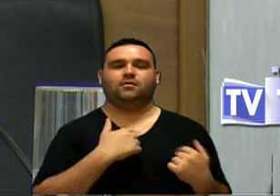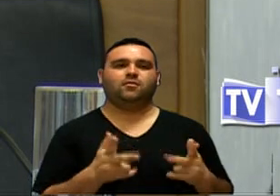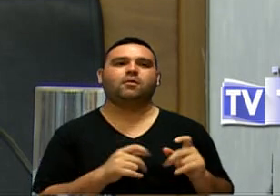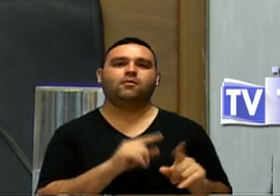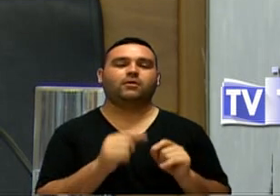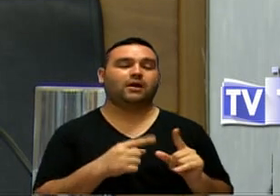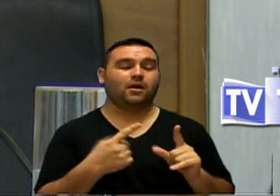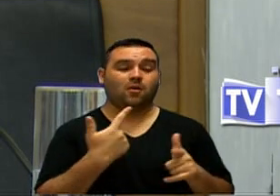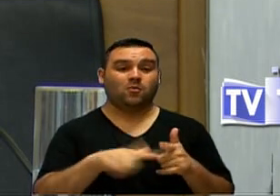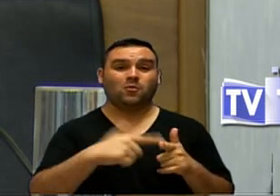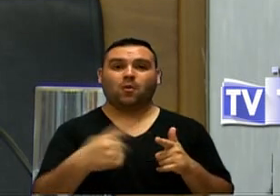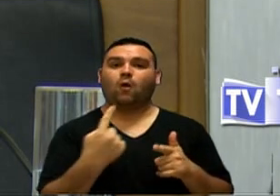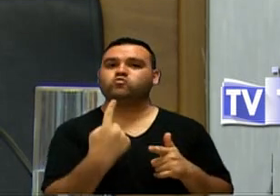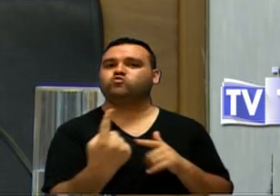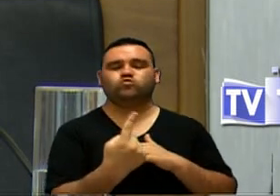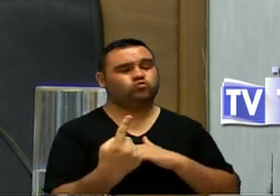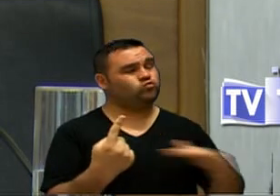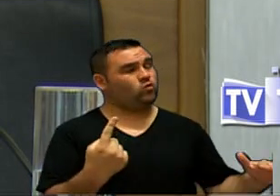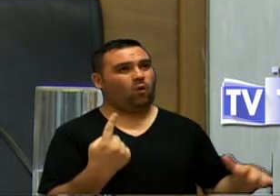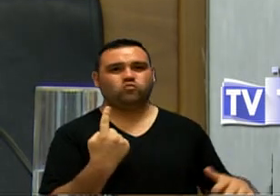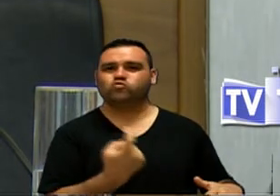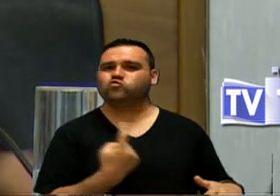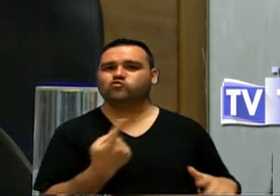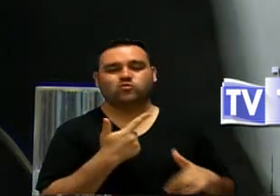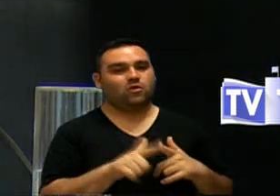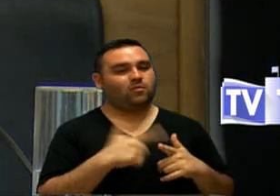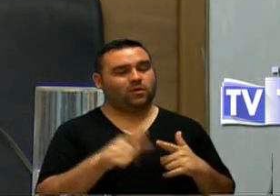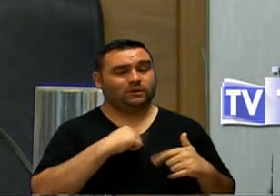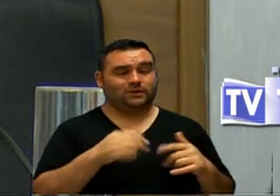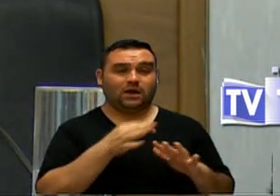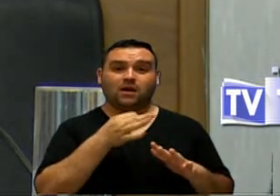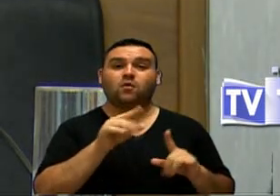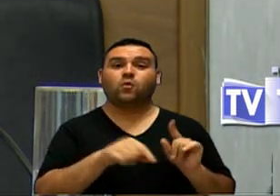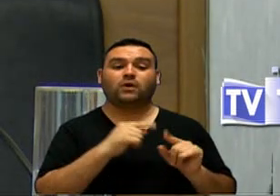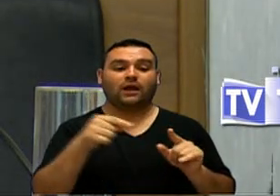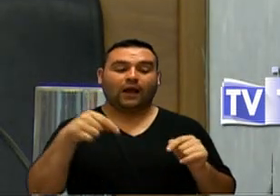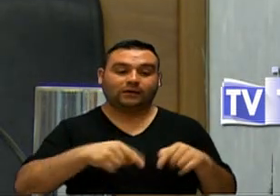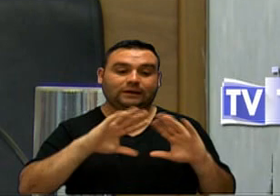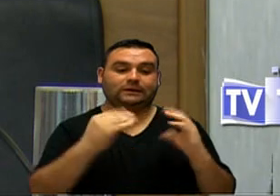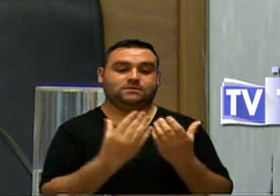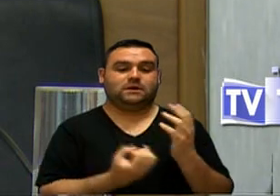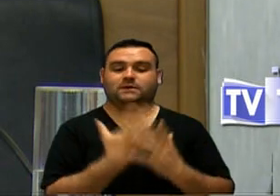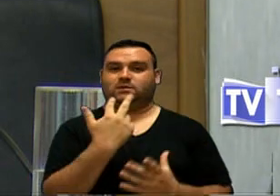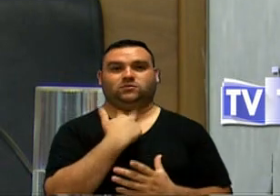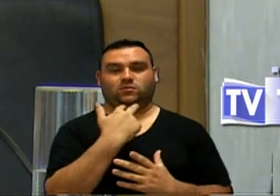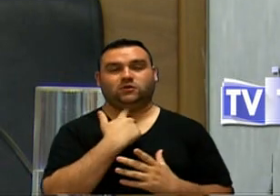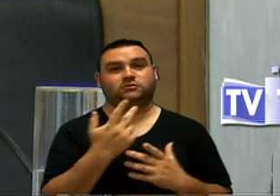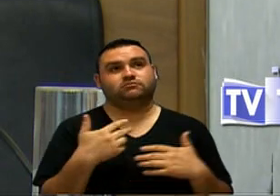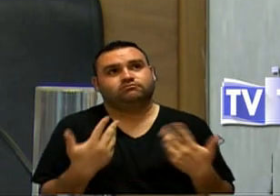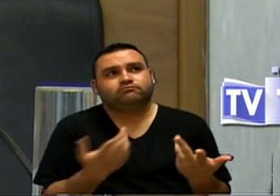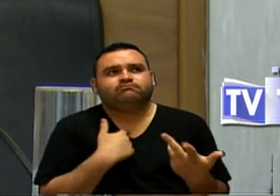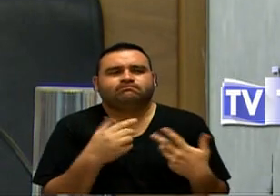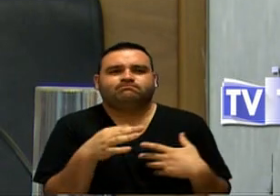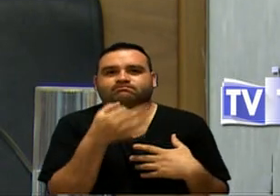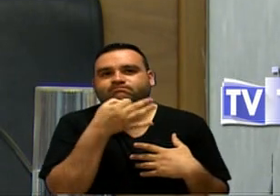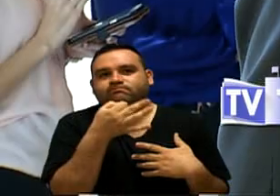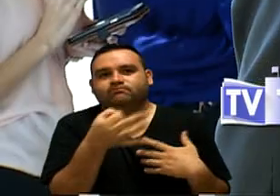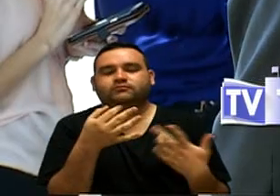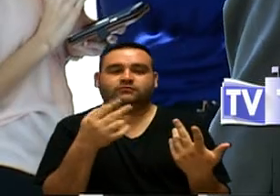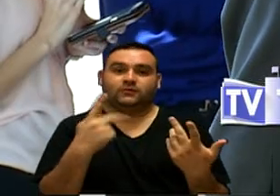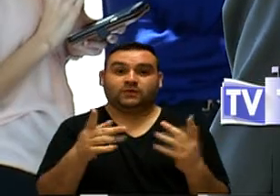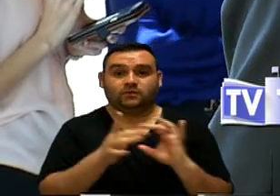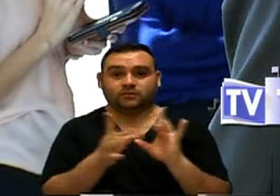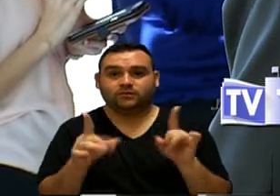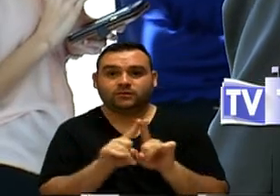a única problema na indicação do veto é o vício de iniciativa. Sim. Eu sugiro que Vossa Excelência, com a anuência de